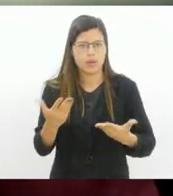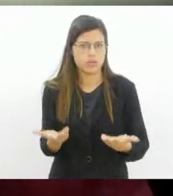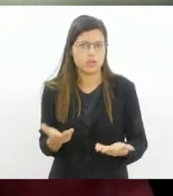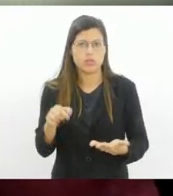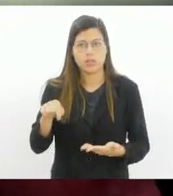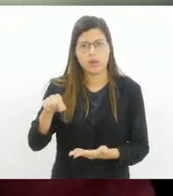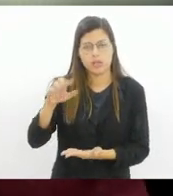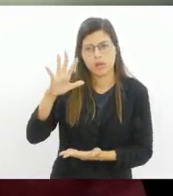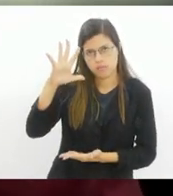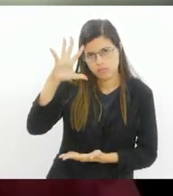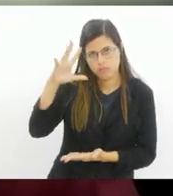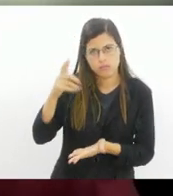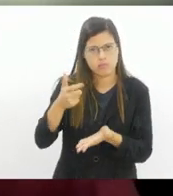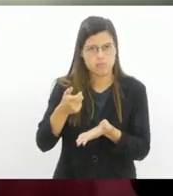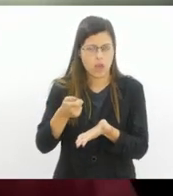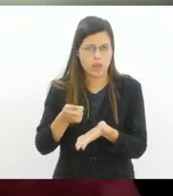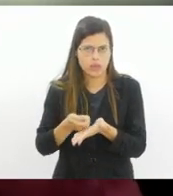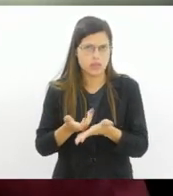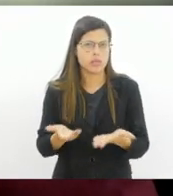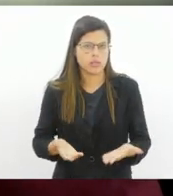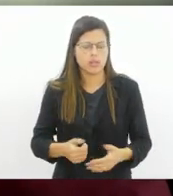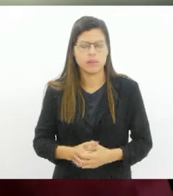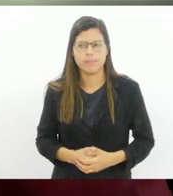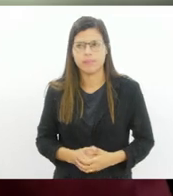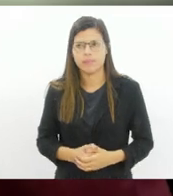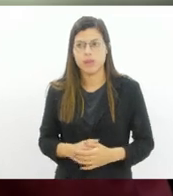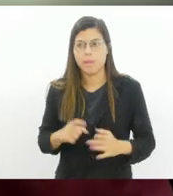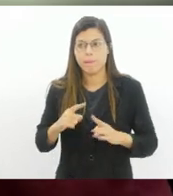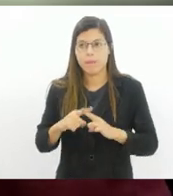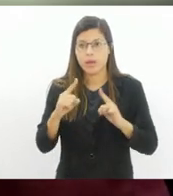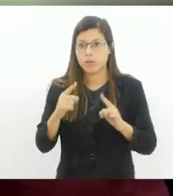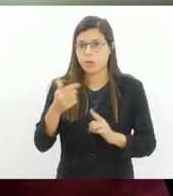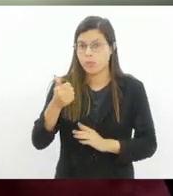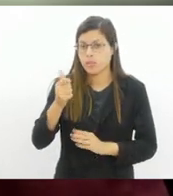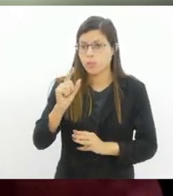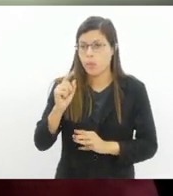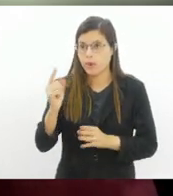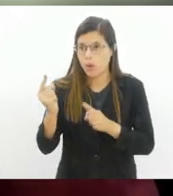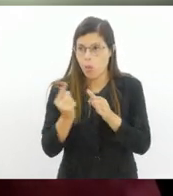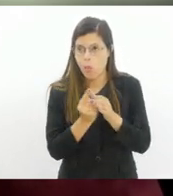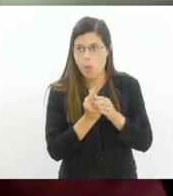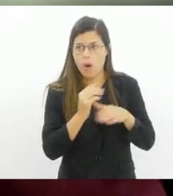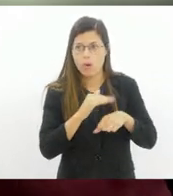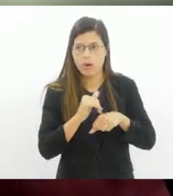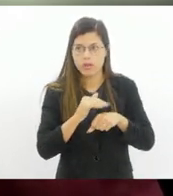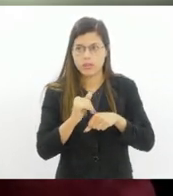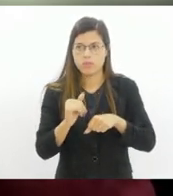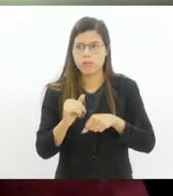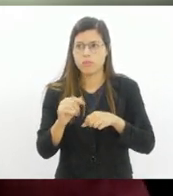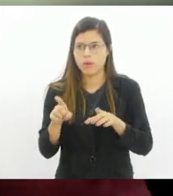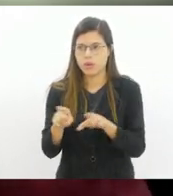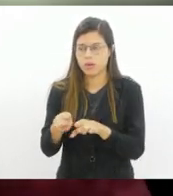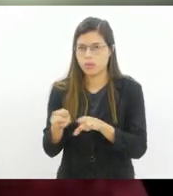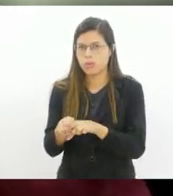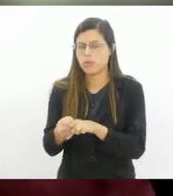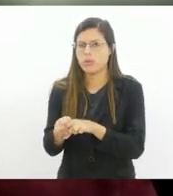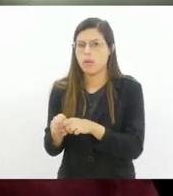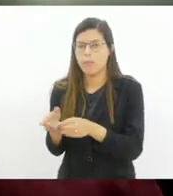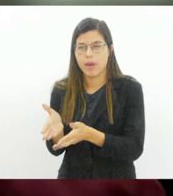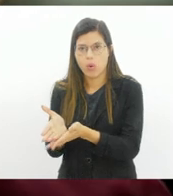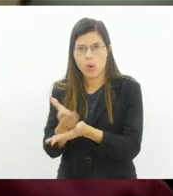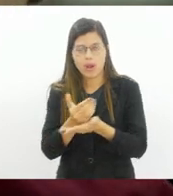quiser dar em relação àquela denúncia. Mas, a princípio, o acolhimento inicial e a coleta de vestígios inicial,